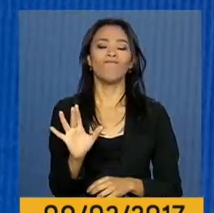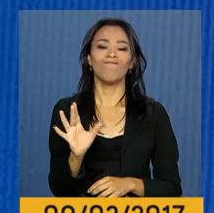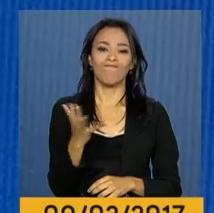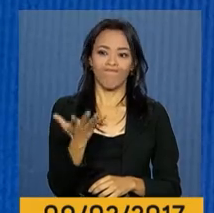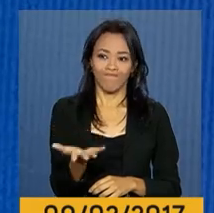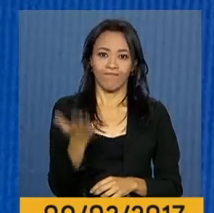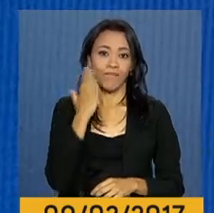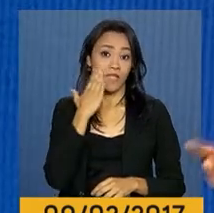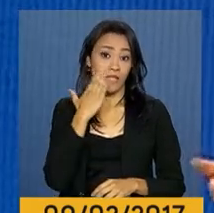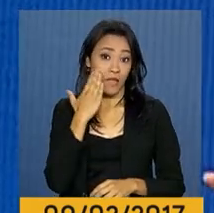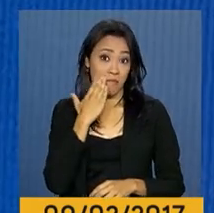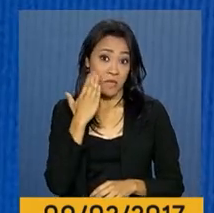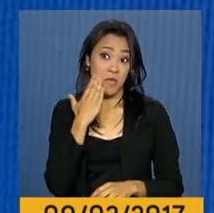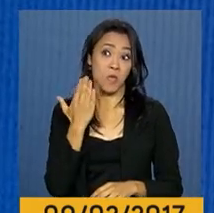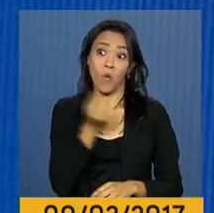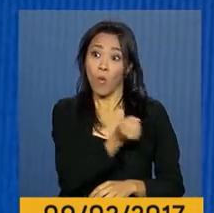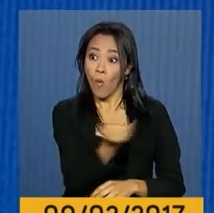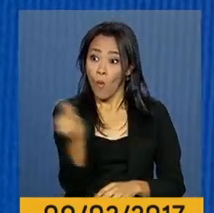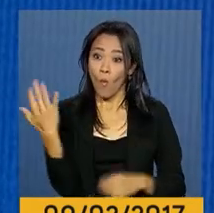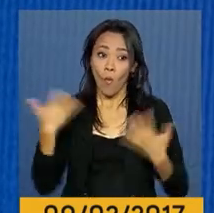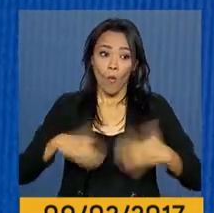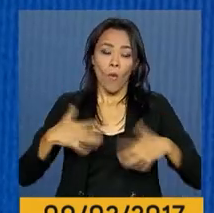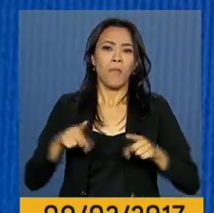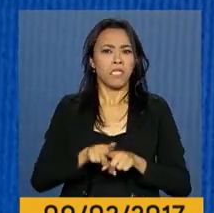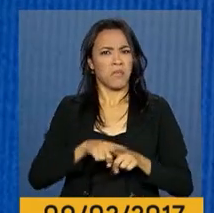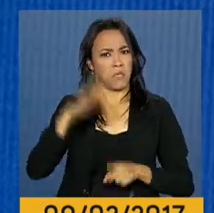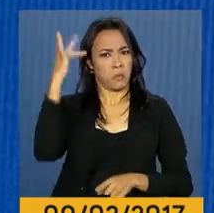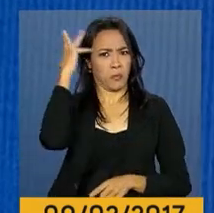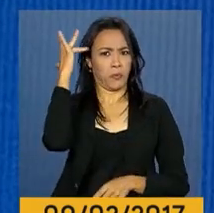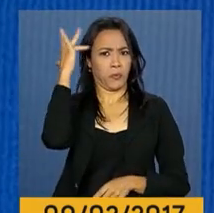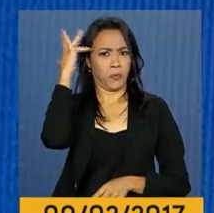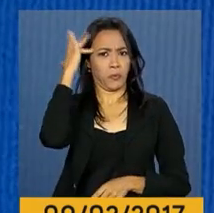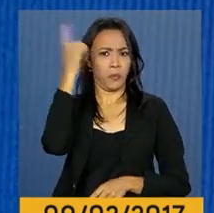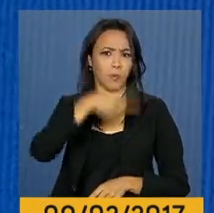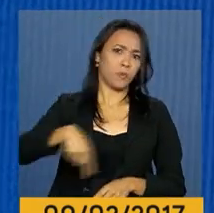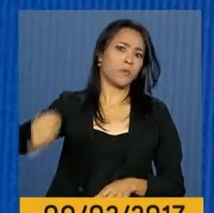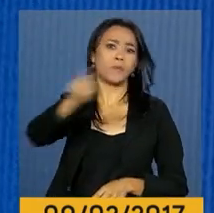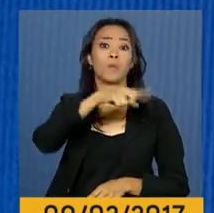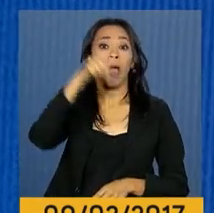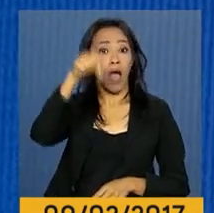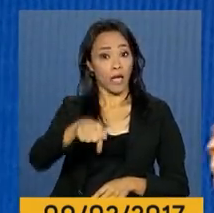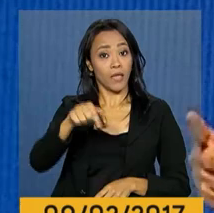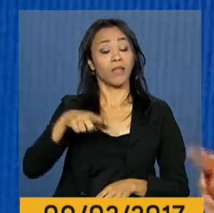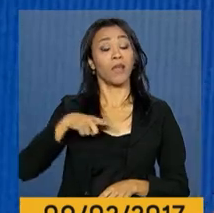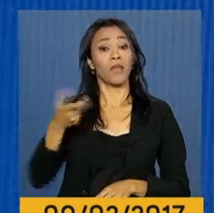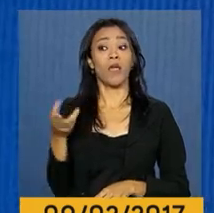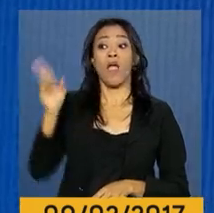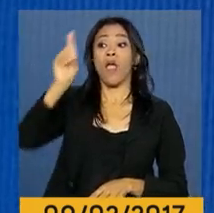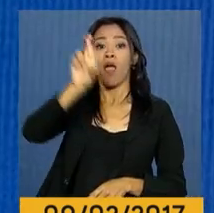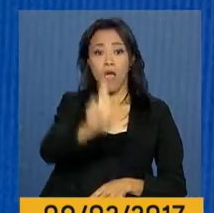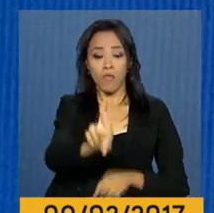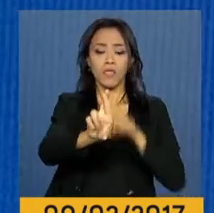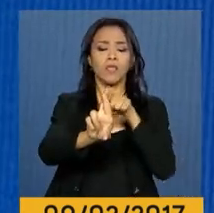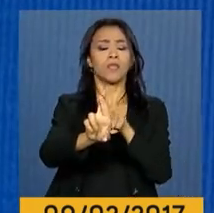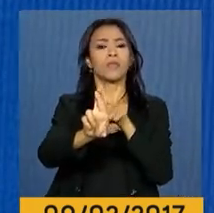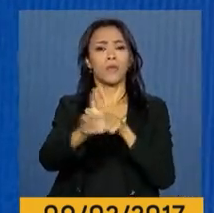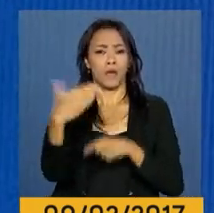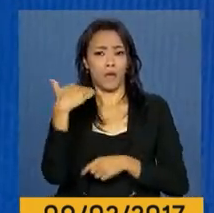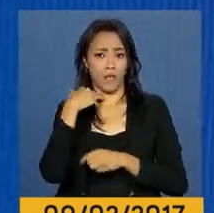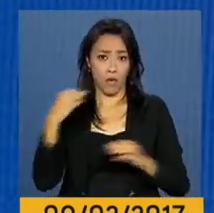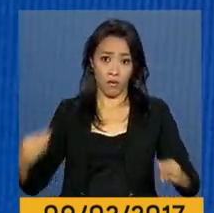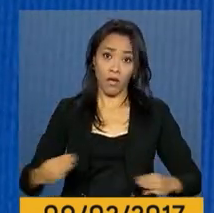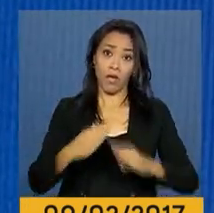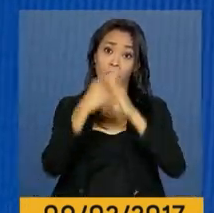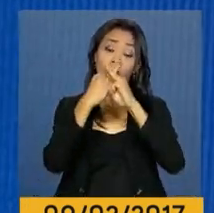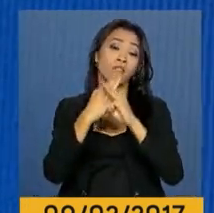amente mas qualitativamente porque aqui estão aqueles que representam a Caixa Econômica Federal